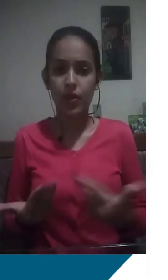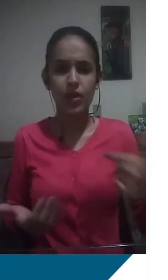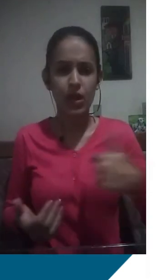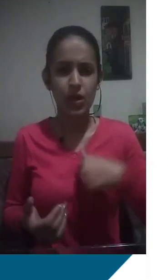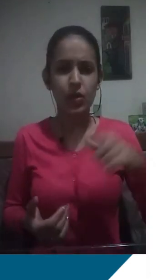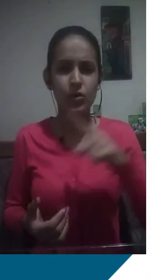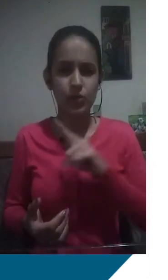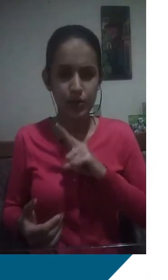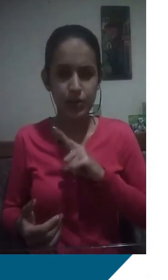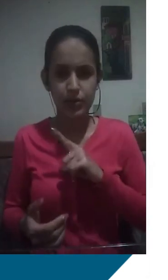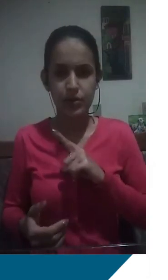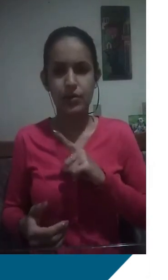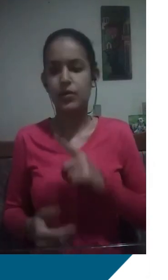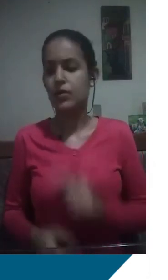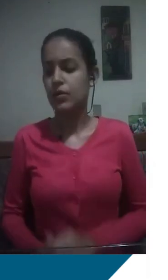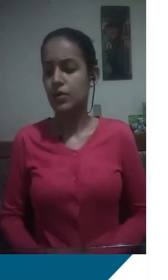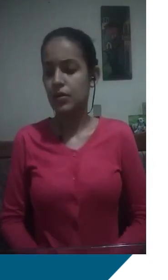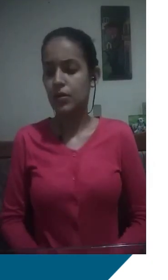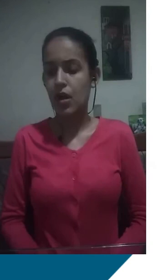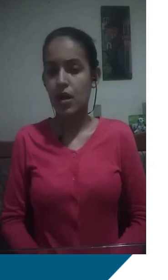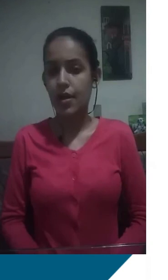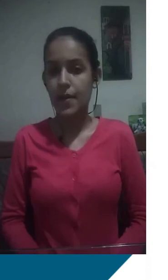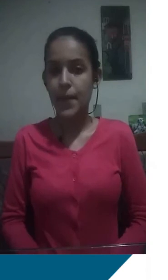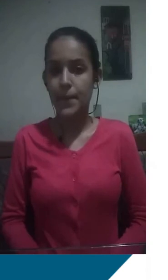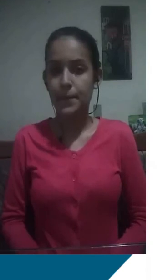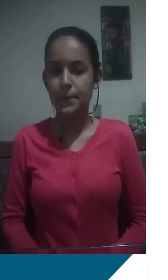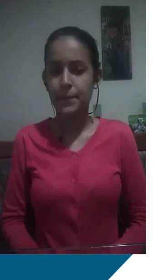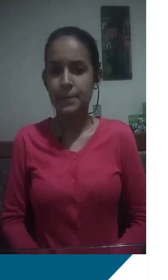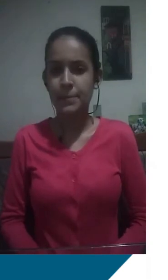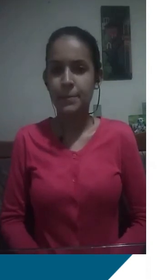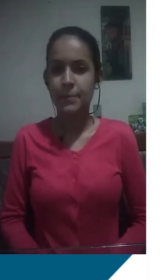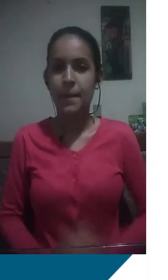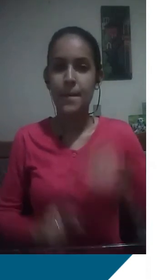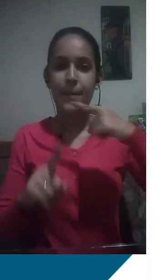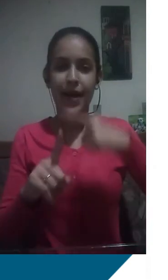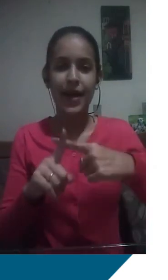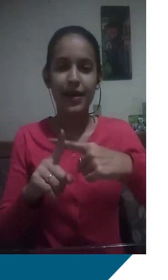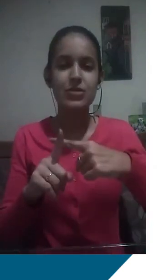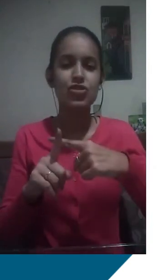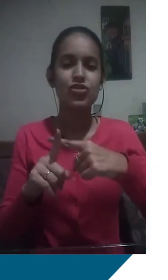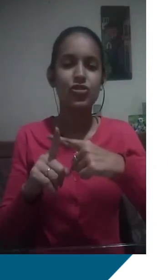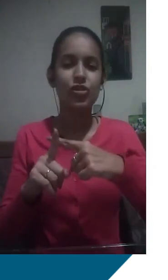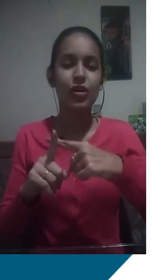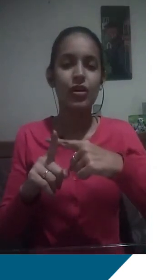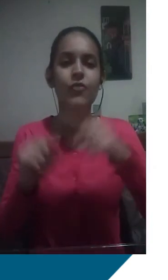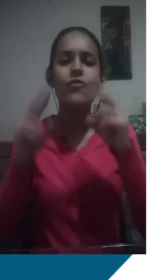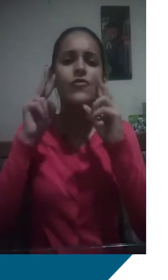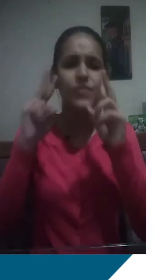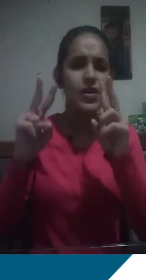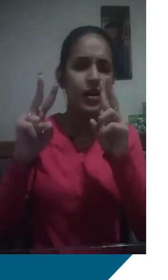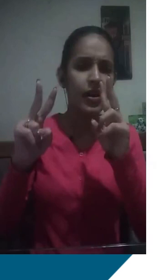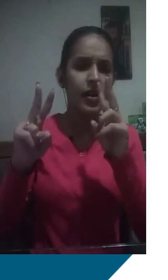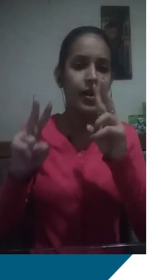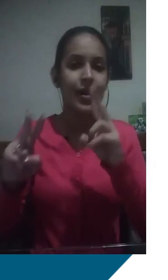aqui, pintado de azul escuro, é o que o líquido de fato dilatou. Né? Então, o ΔV total é isso aqui,